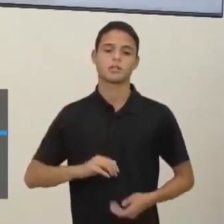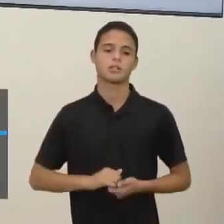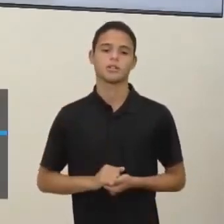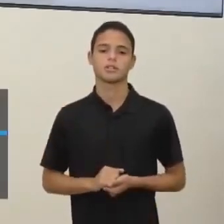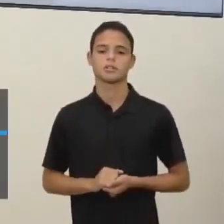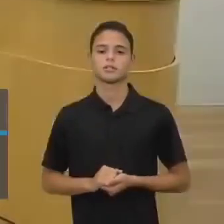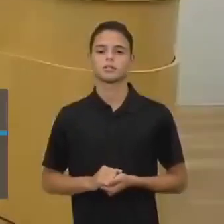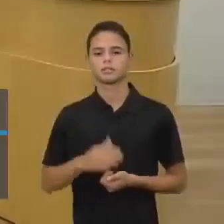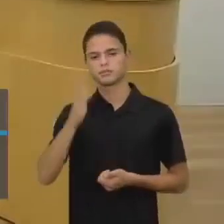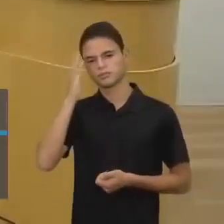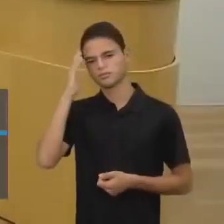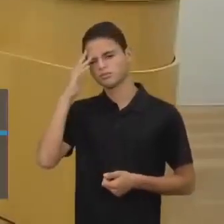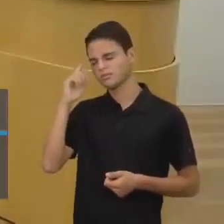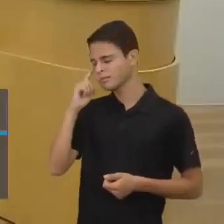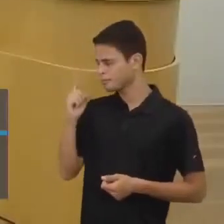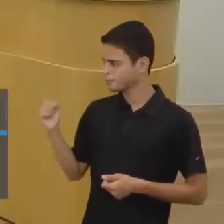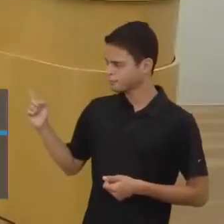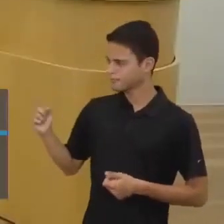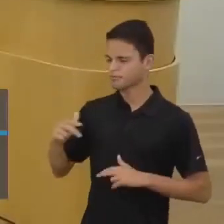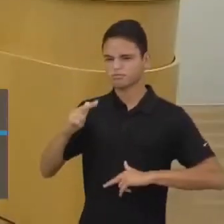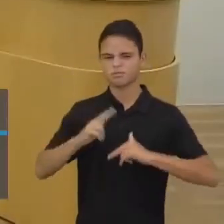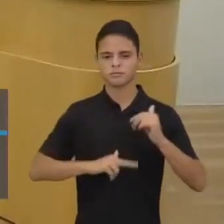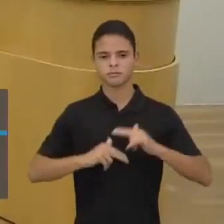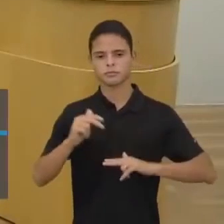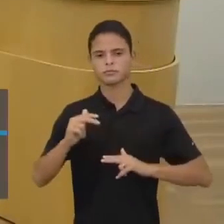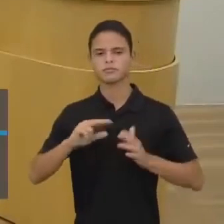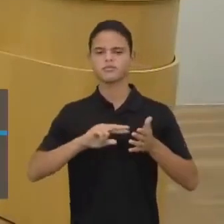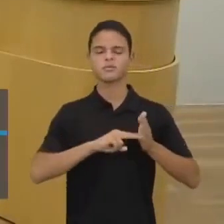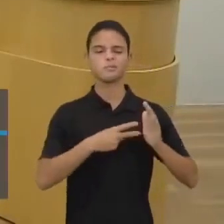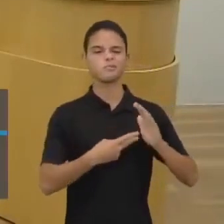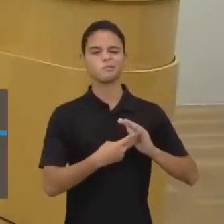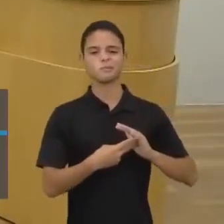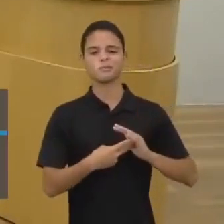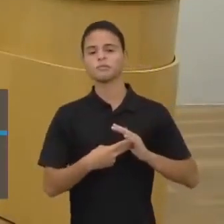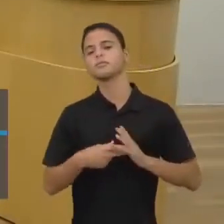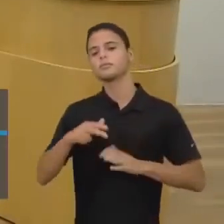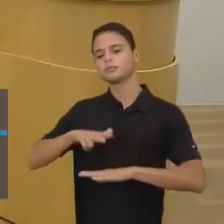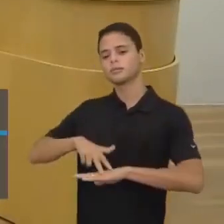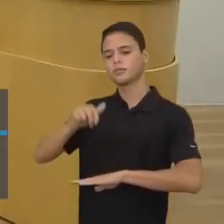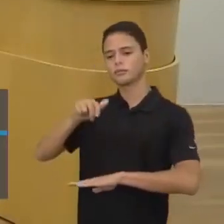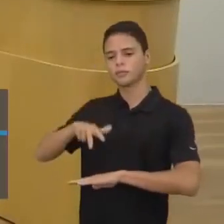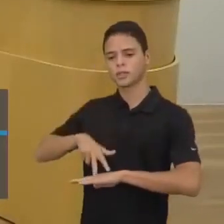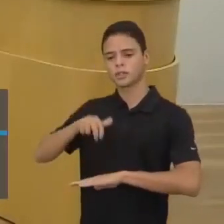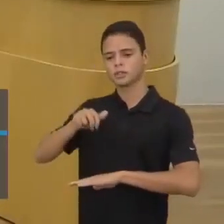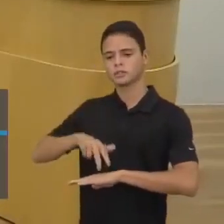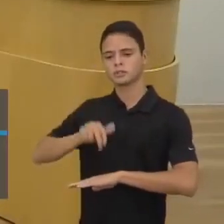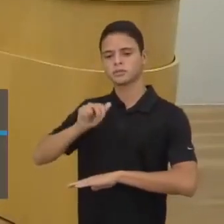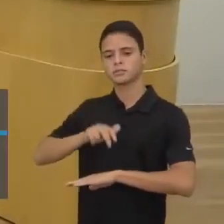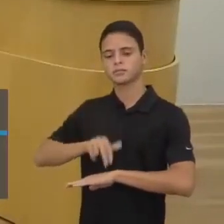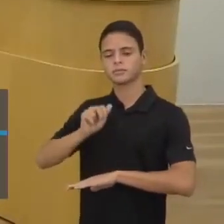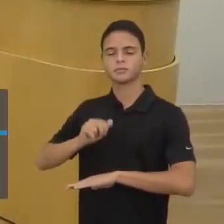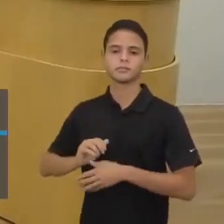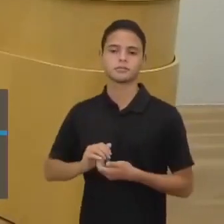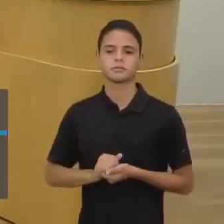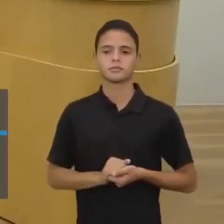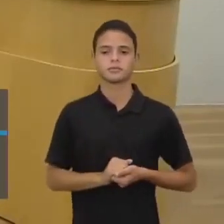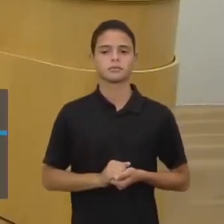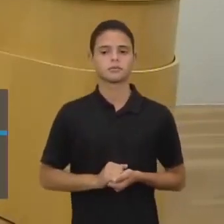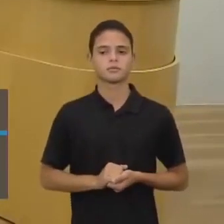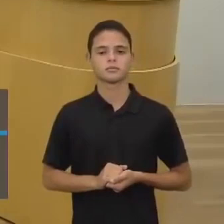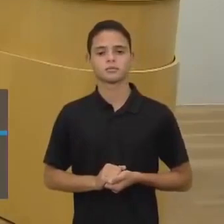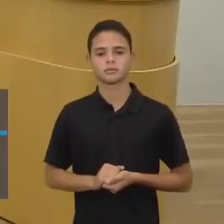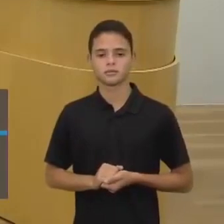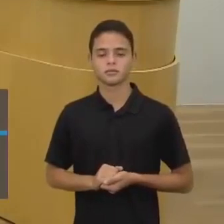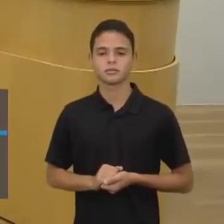professor Jocelyn, que o ukulele em havaiano significa pulga saltitante? Que pulga bacana. Saltitante. Não sabia, professor. Pulga saltitante.